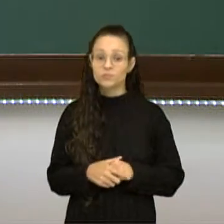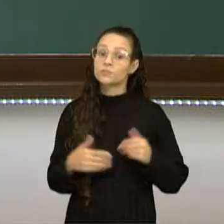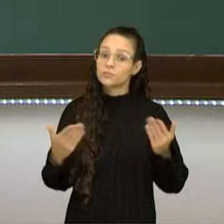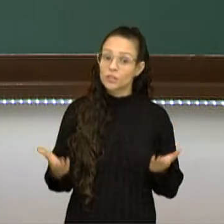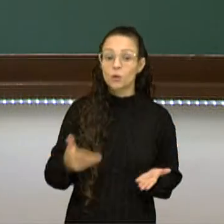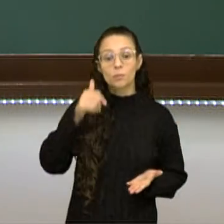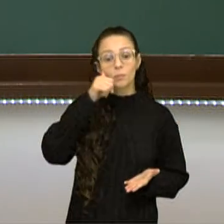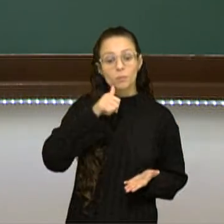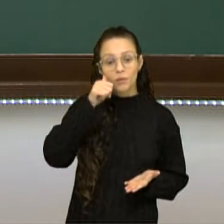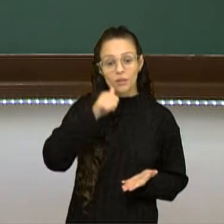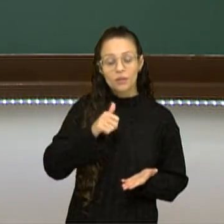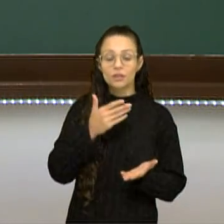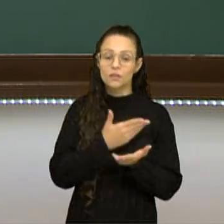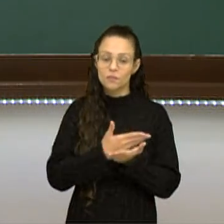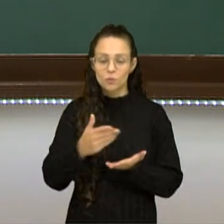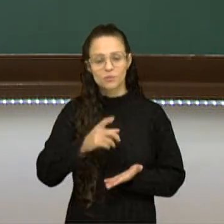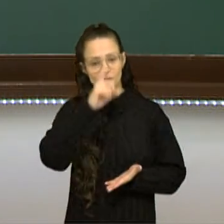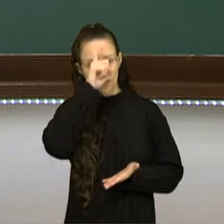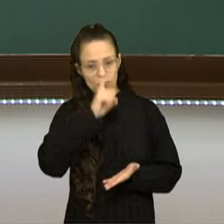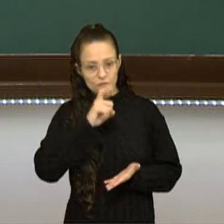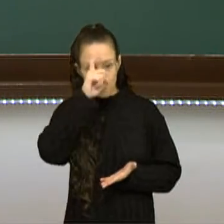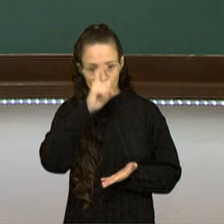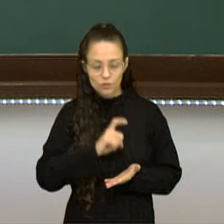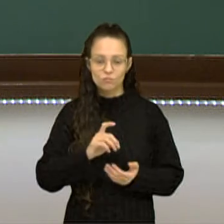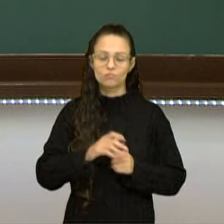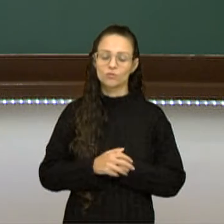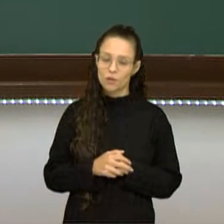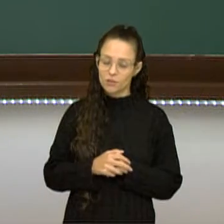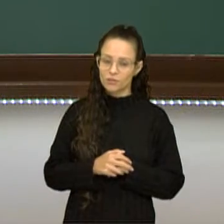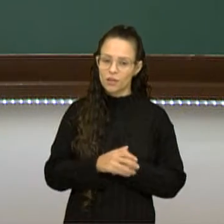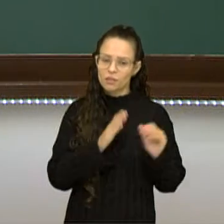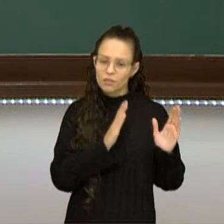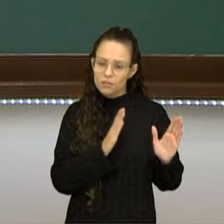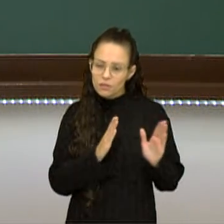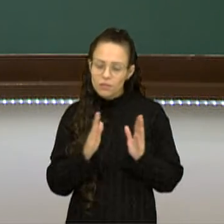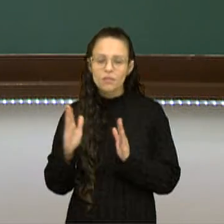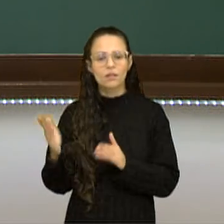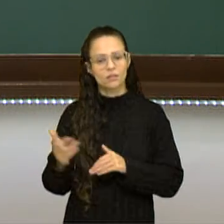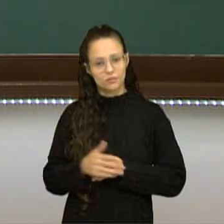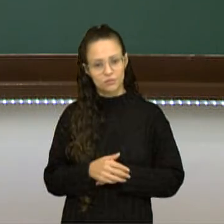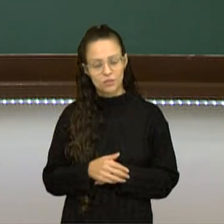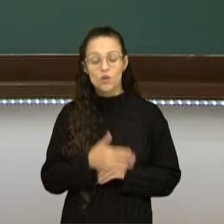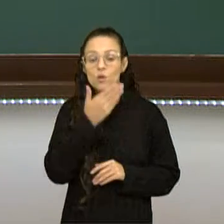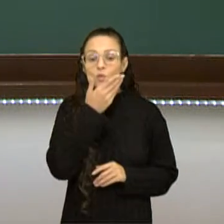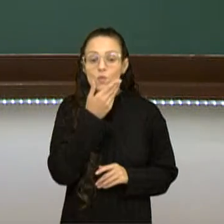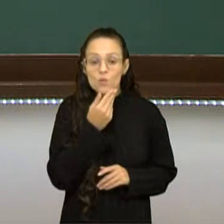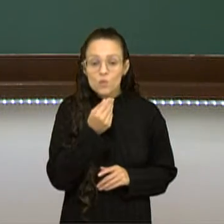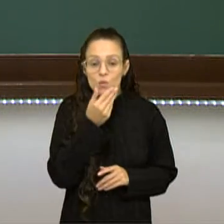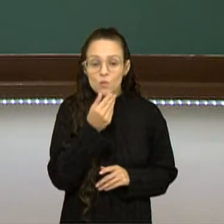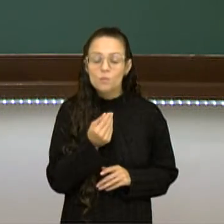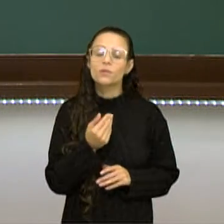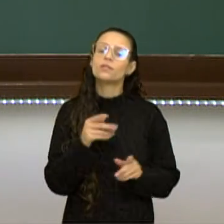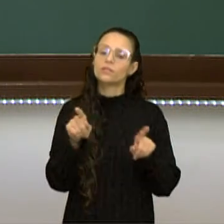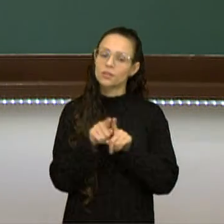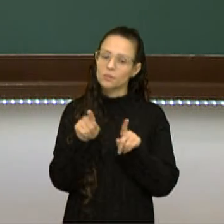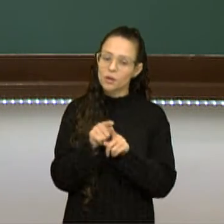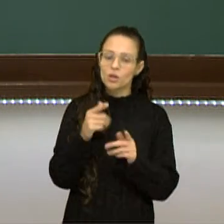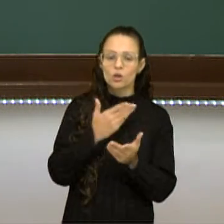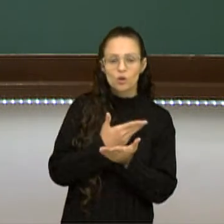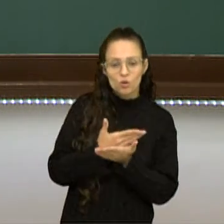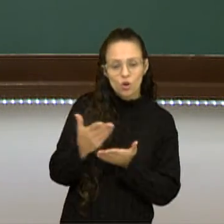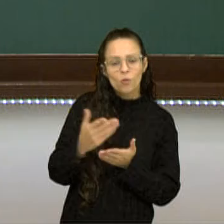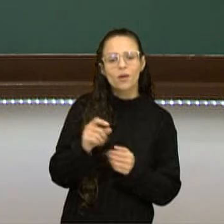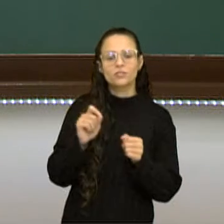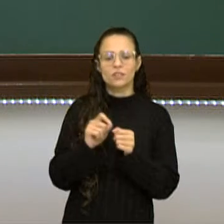Então as meninas vão passar a ovular, a ter ciclos menstruais regulares, o menino, né, passa a produzir lá os